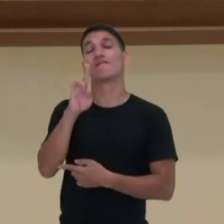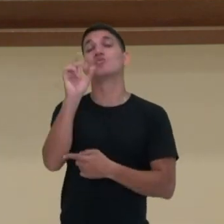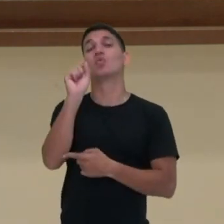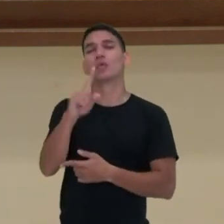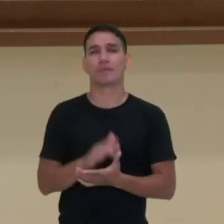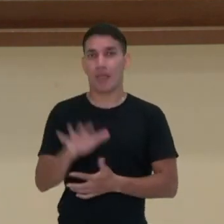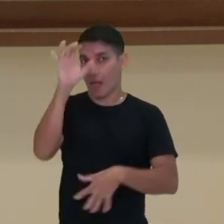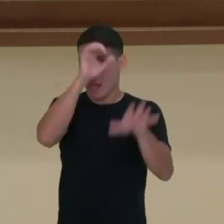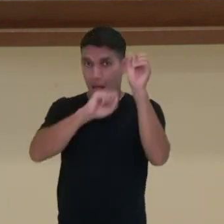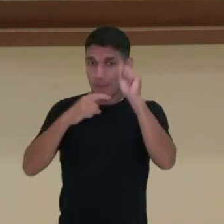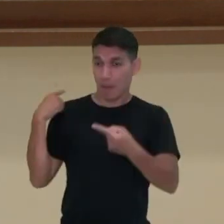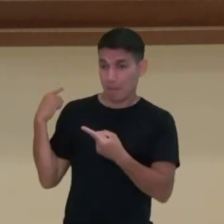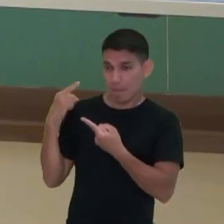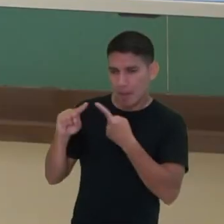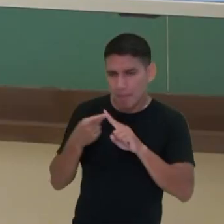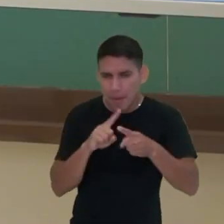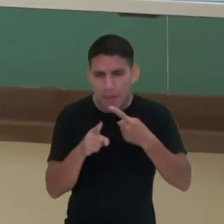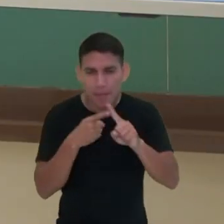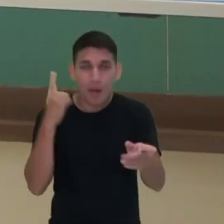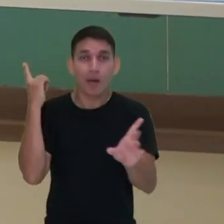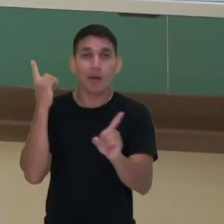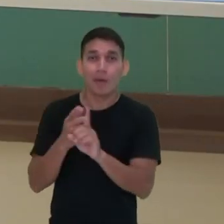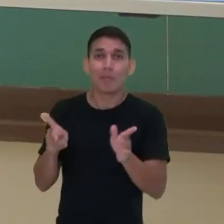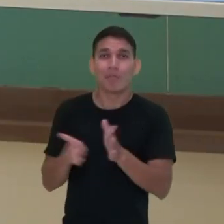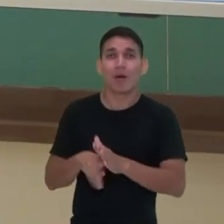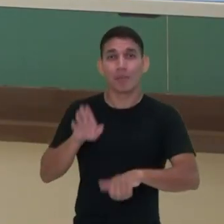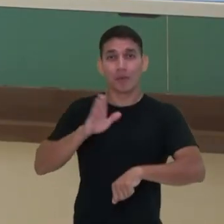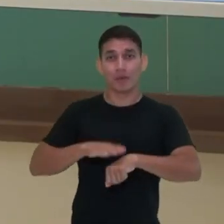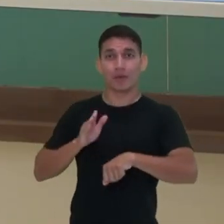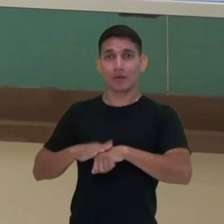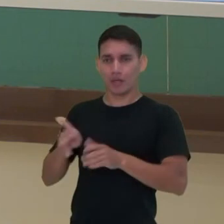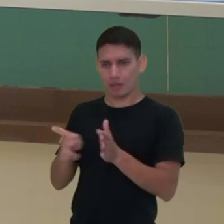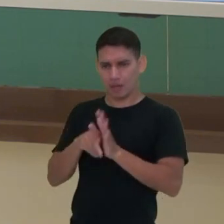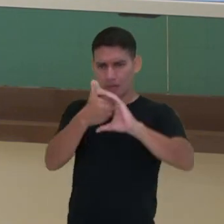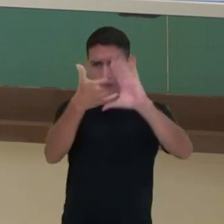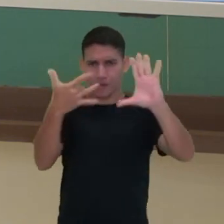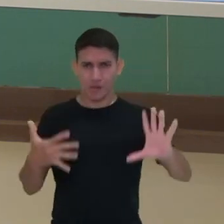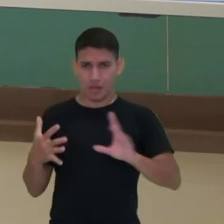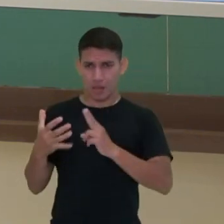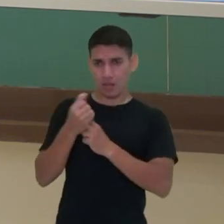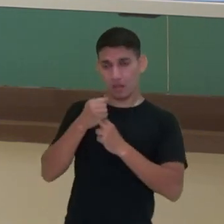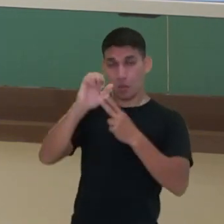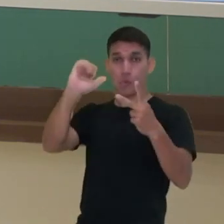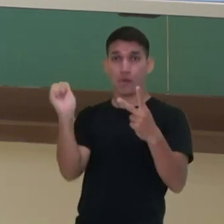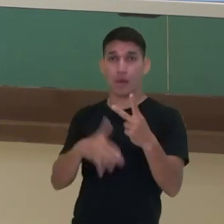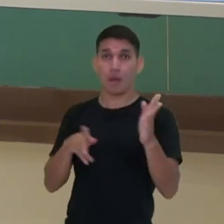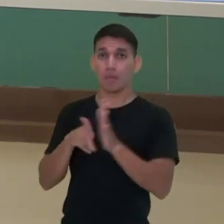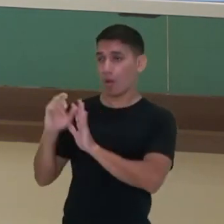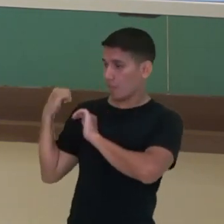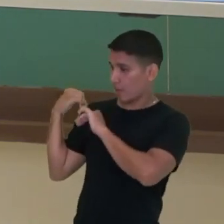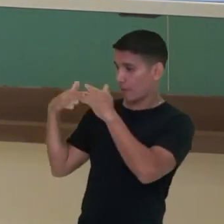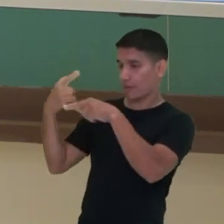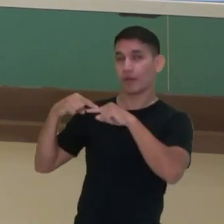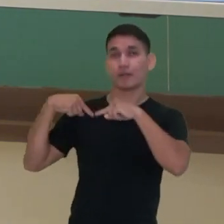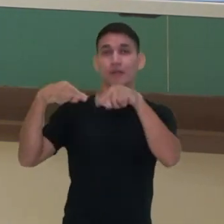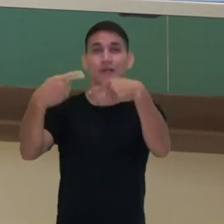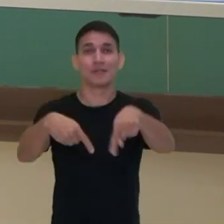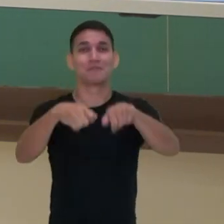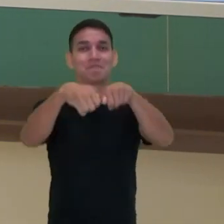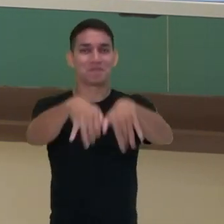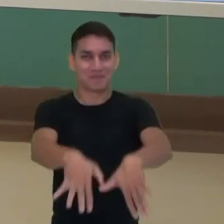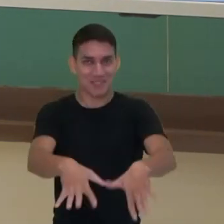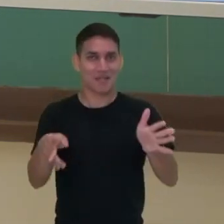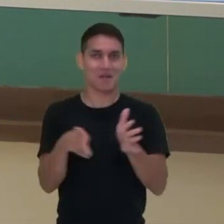Aprendemos a identificar uma herança autossômica, uma característica dominante, recessiva, a partir de análise de um heredograma, ou seja, de um